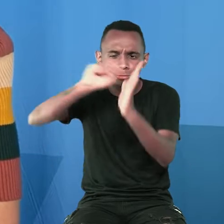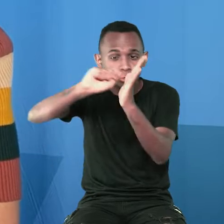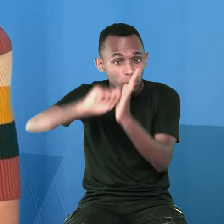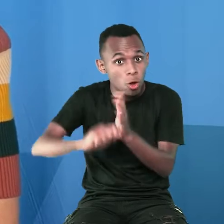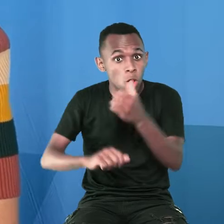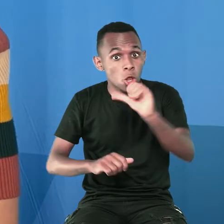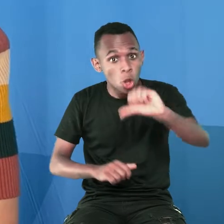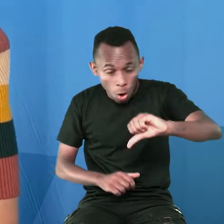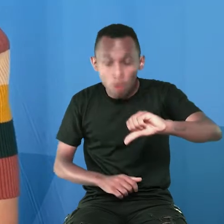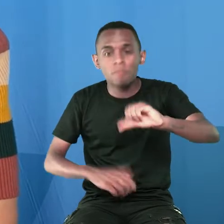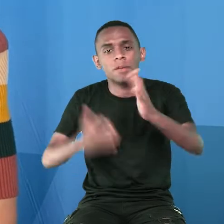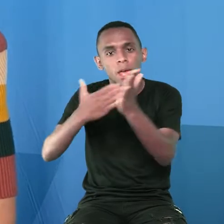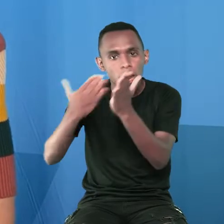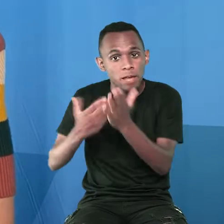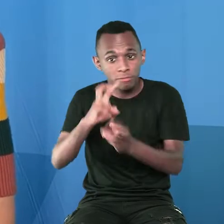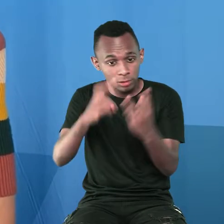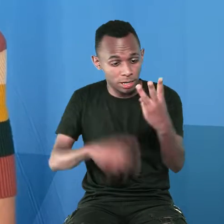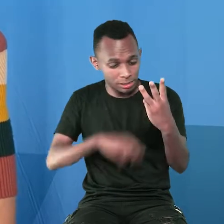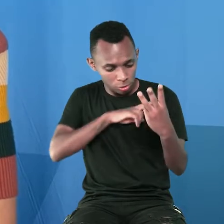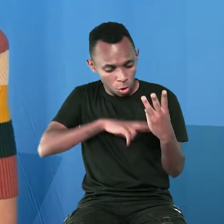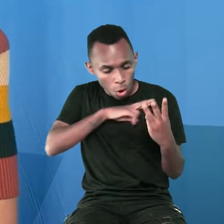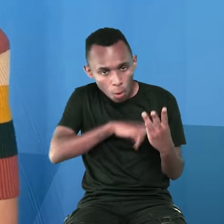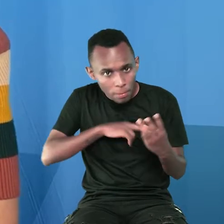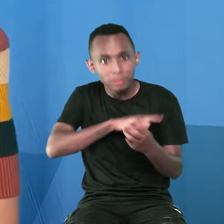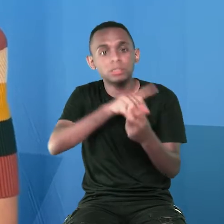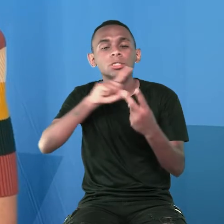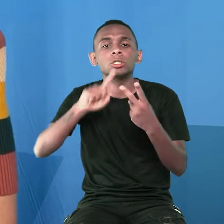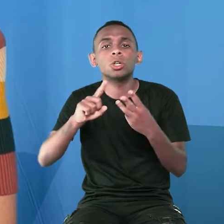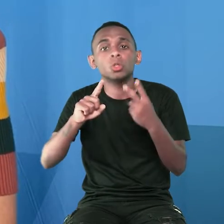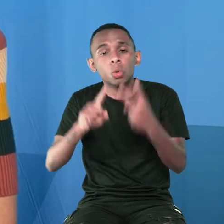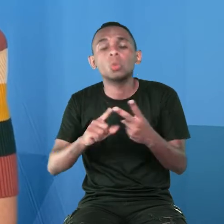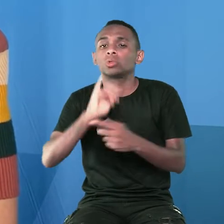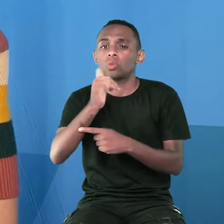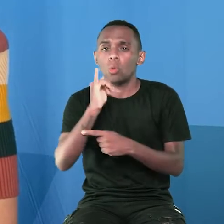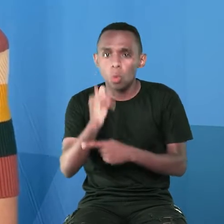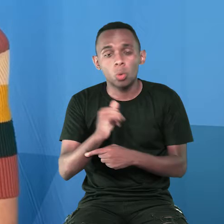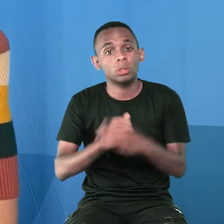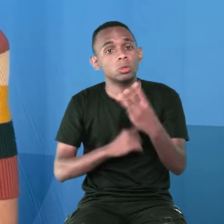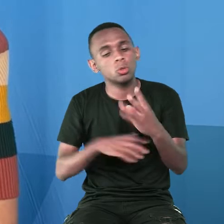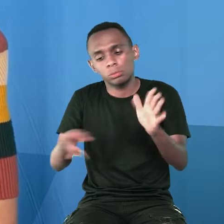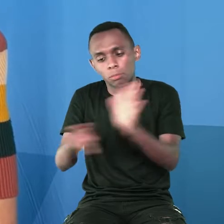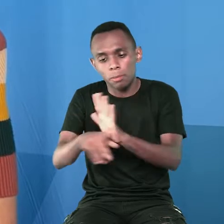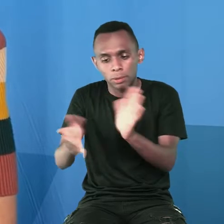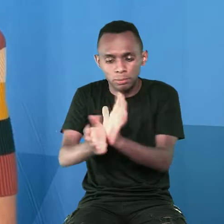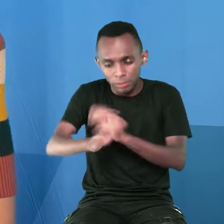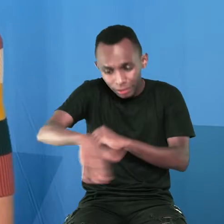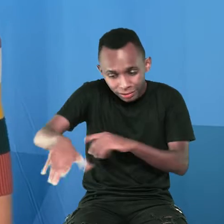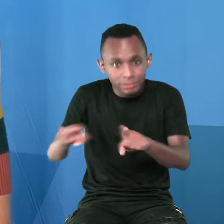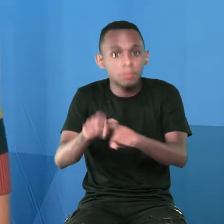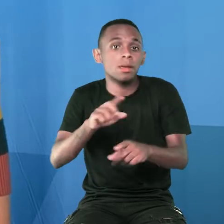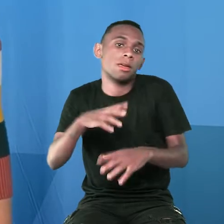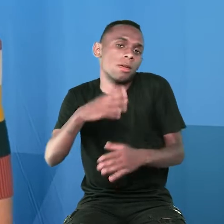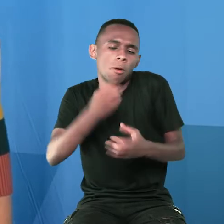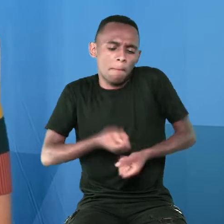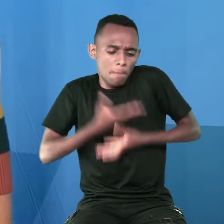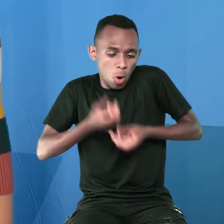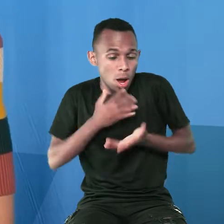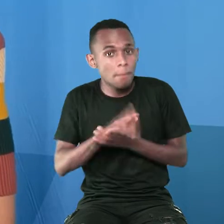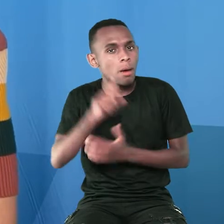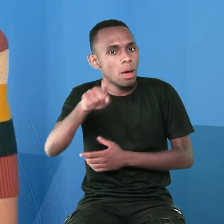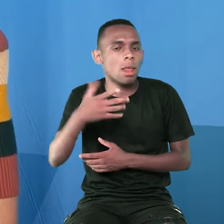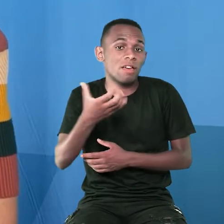de 9 livros, sendo 3 romances, 2 de contos, 3 para crianças e um de poemas. É jornalista